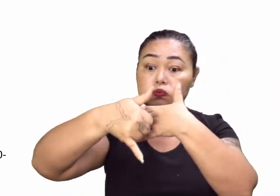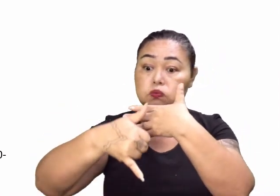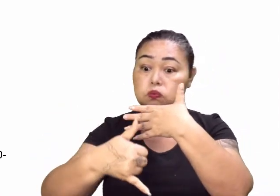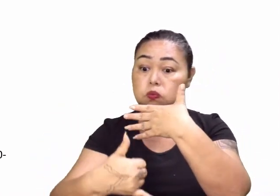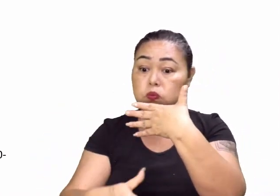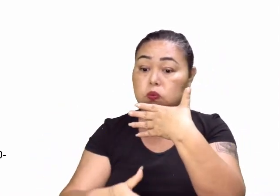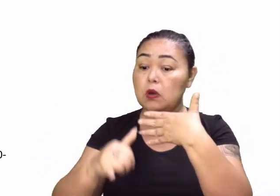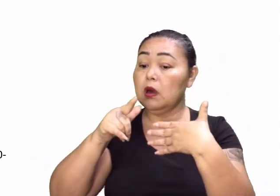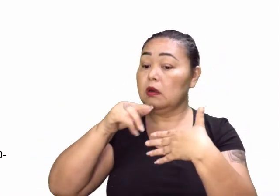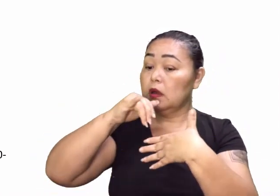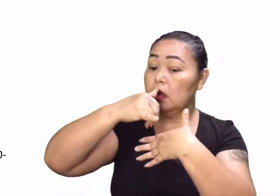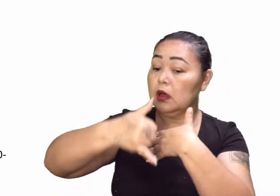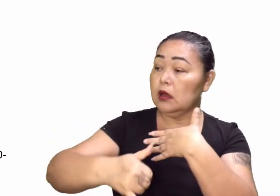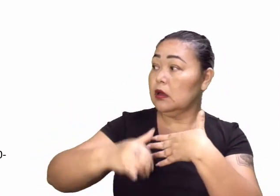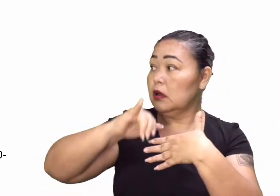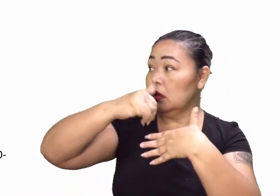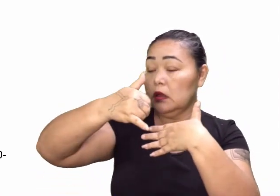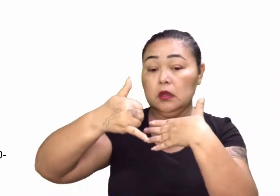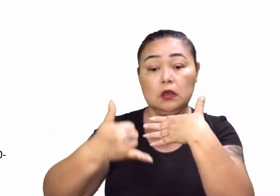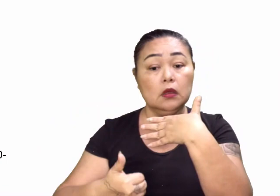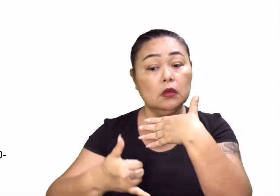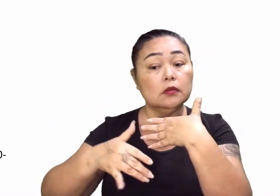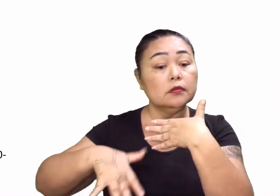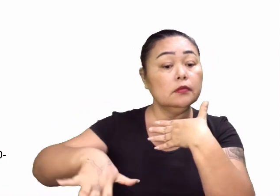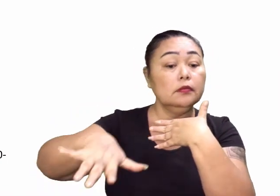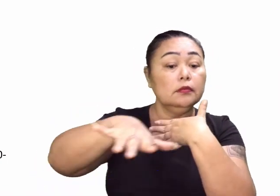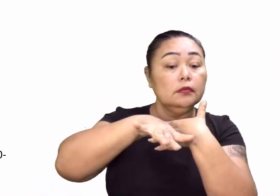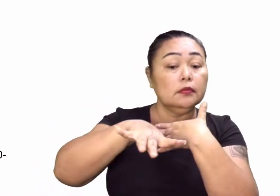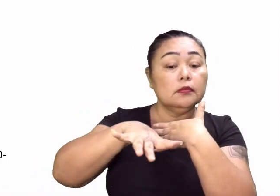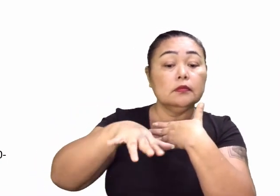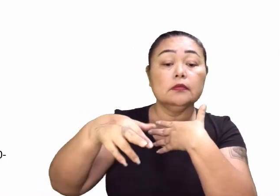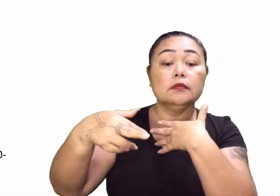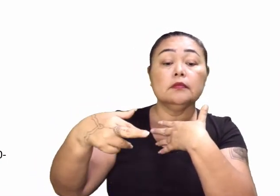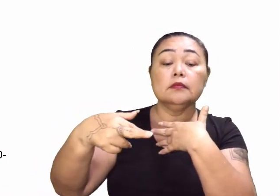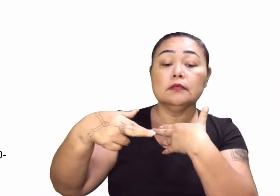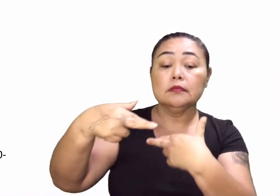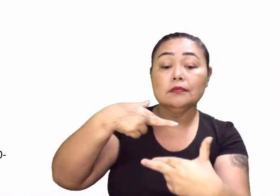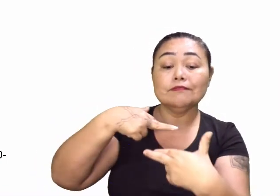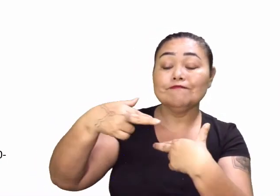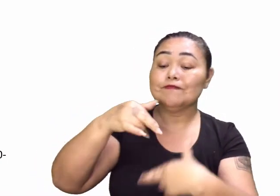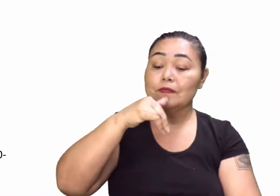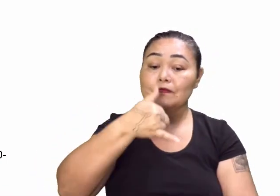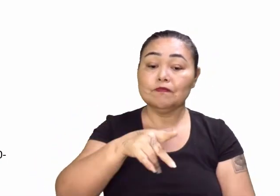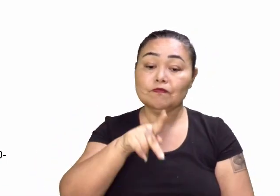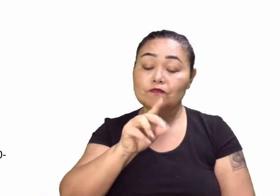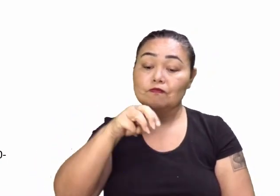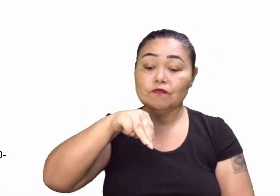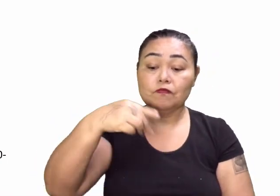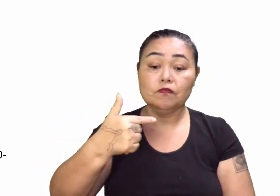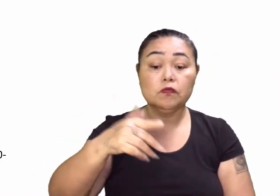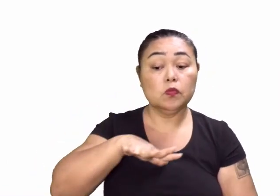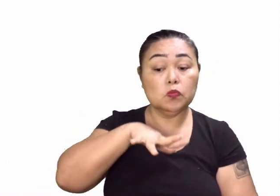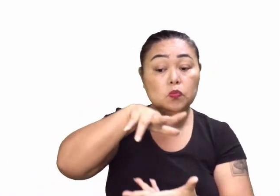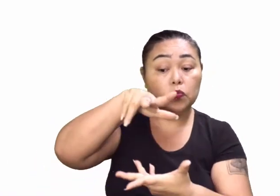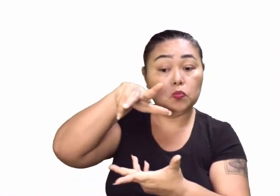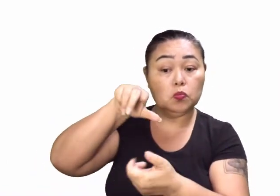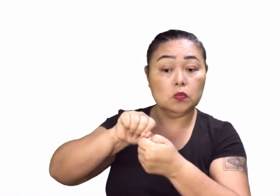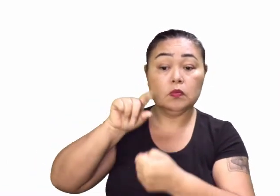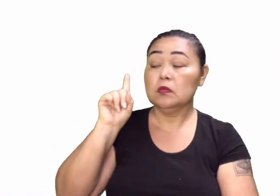hidrelétrico, possuindo uma das maiores relações de energia de quilômetro quadrado no mundo.